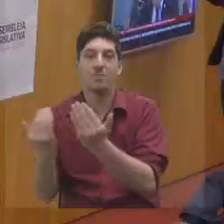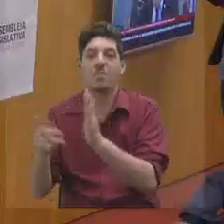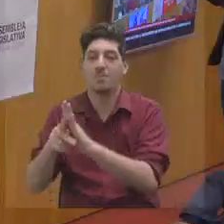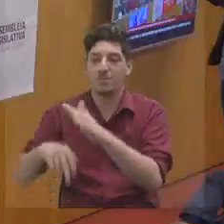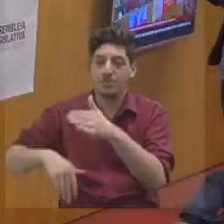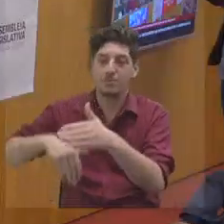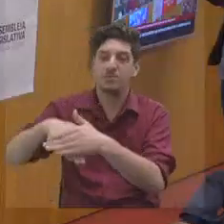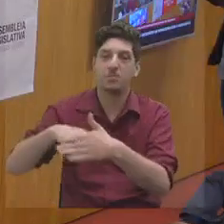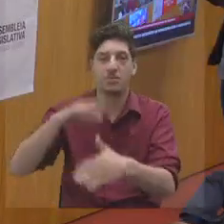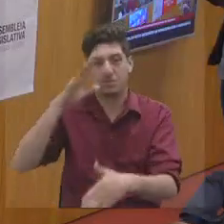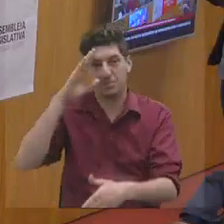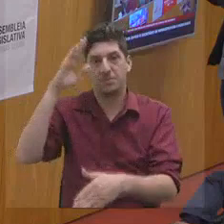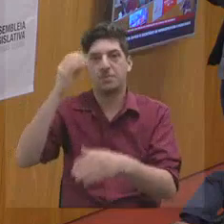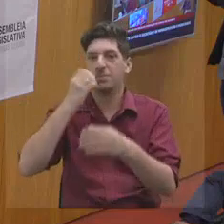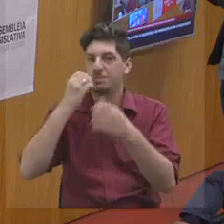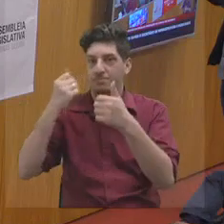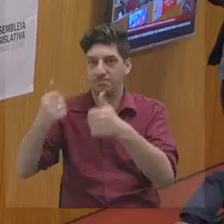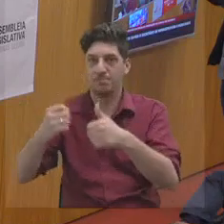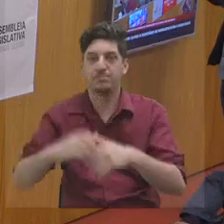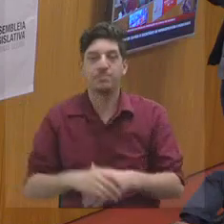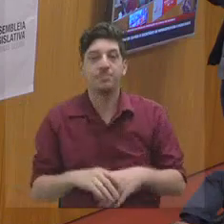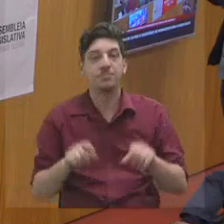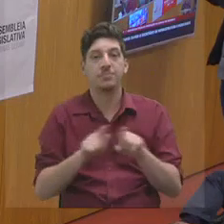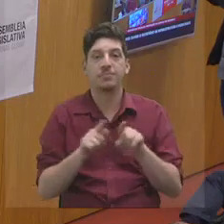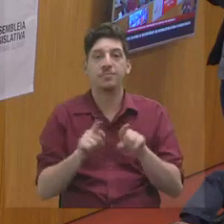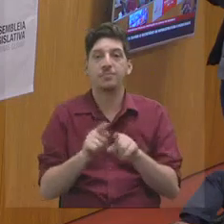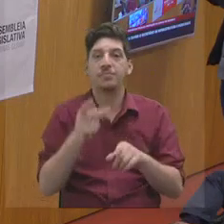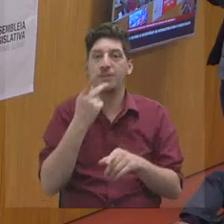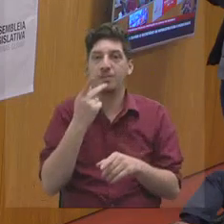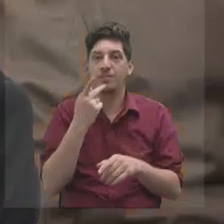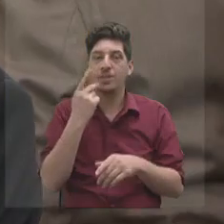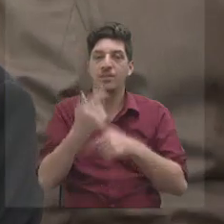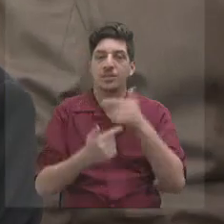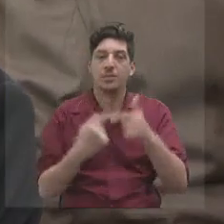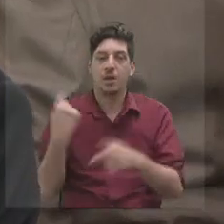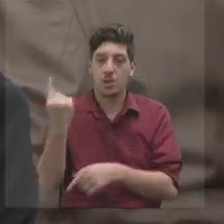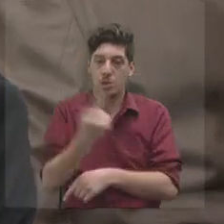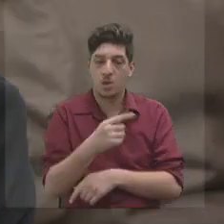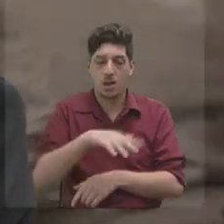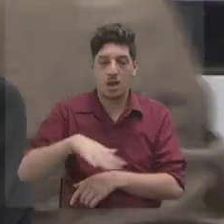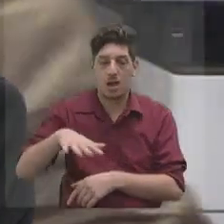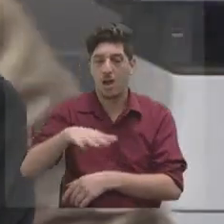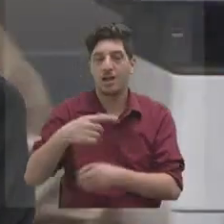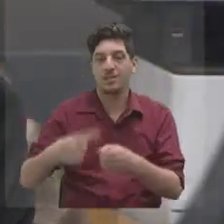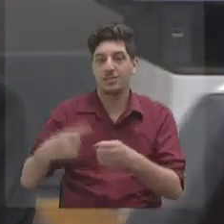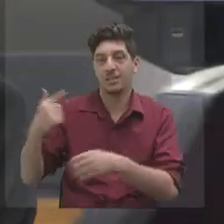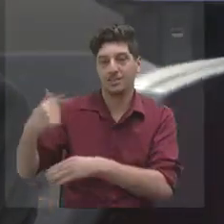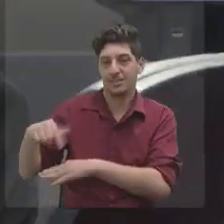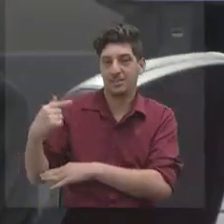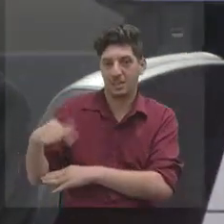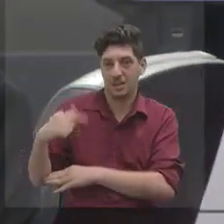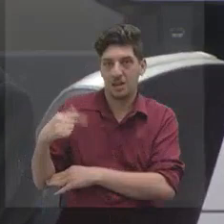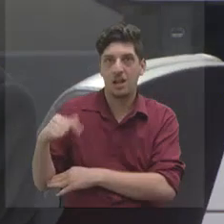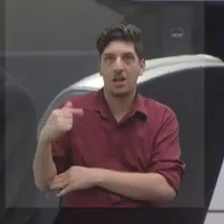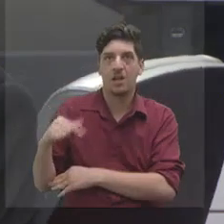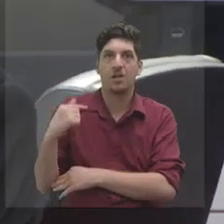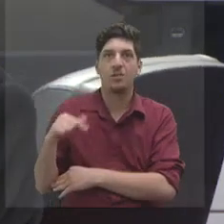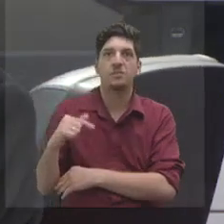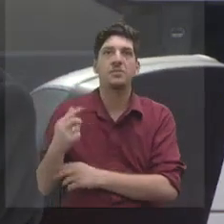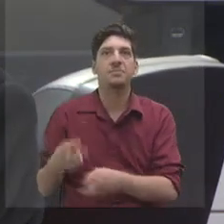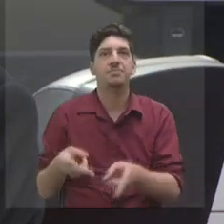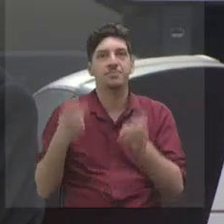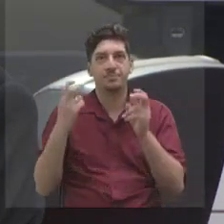quero falar aqui de um trabalho que nós da região de Sete Lagoas Temos visto e que